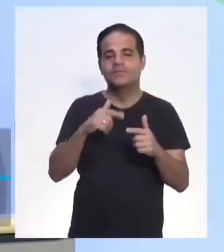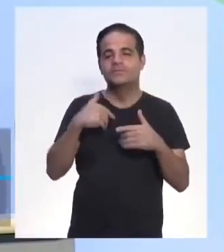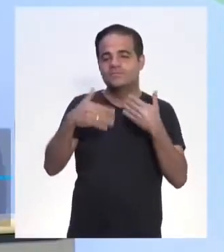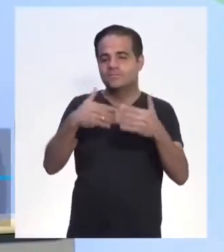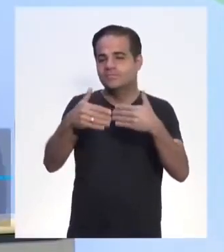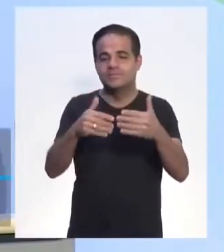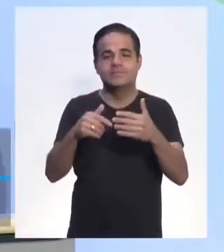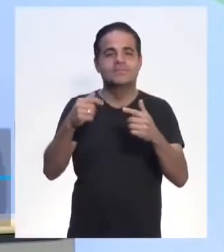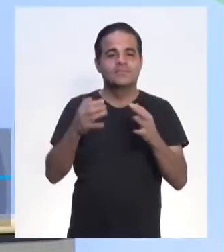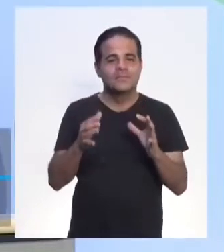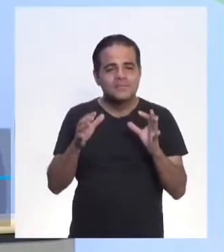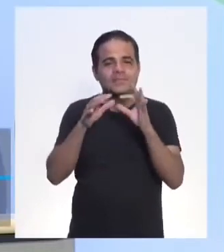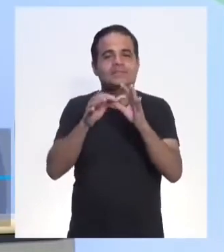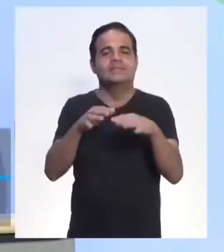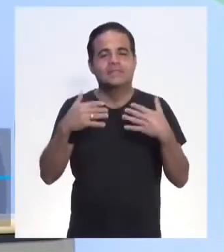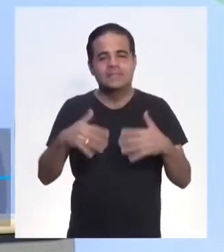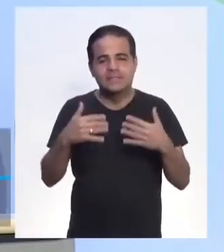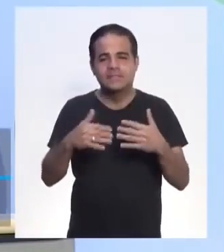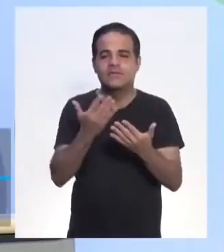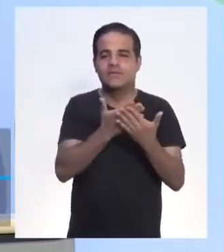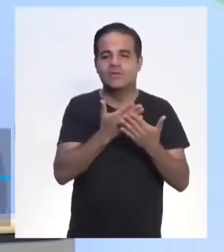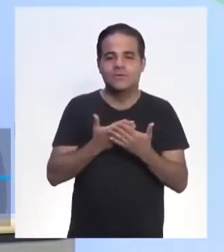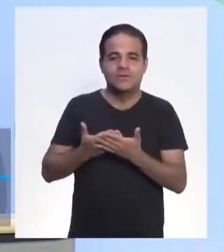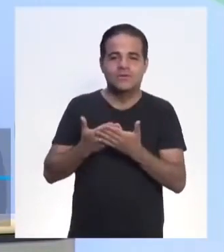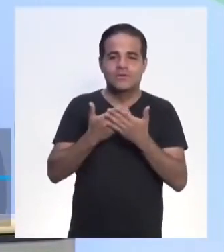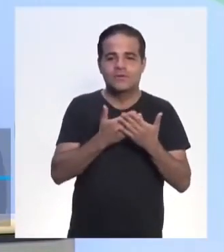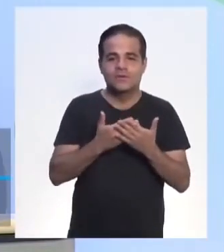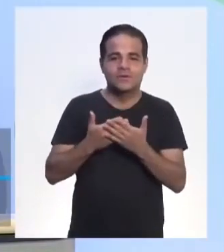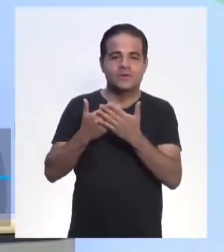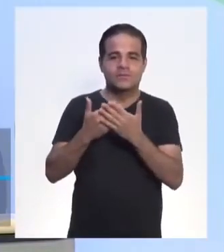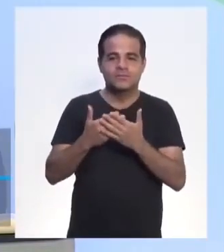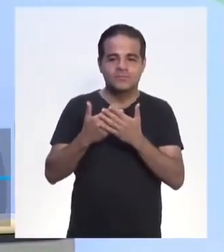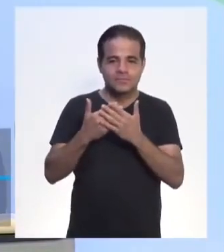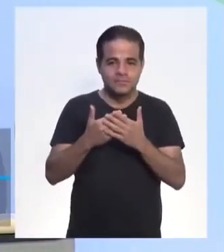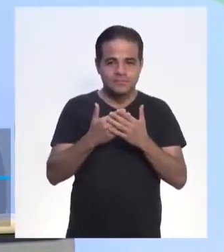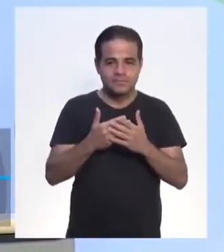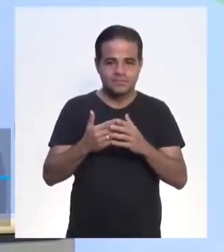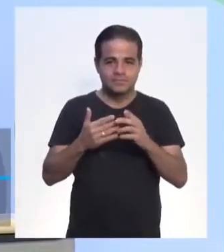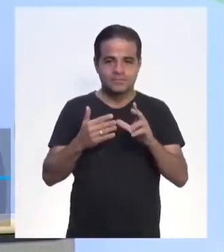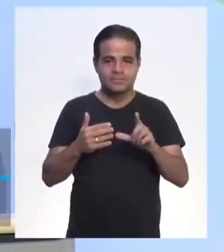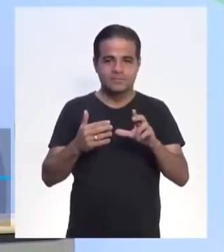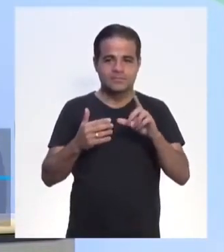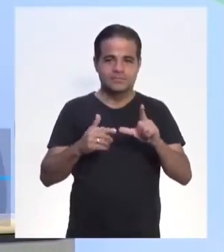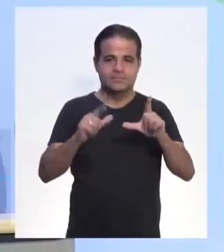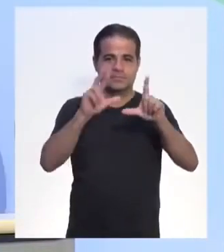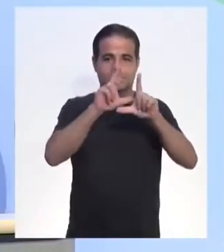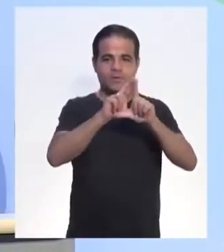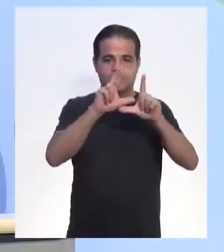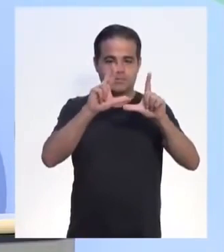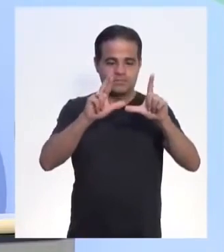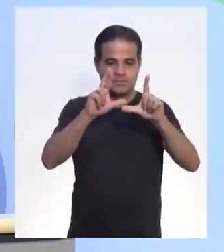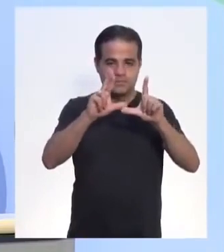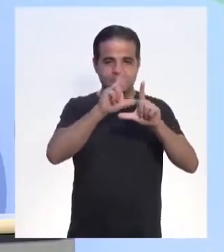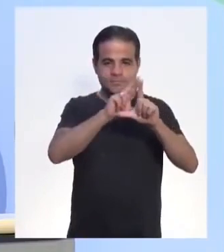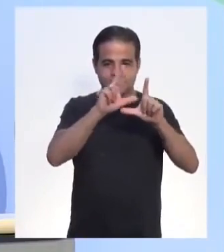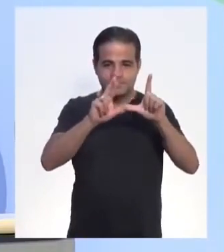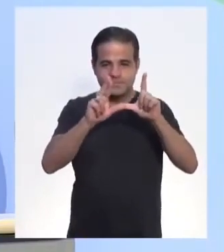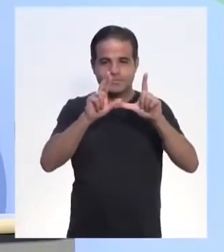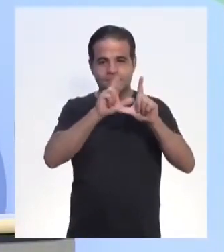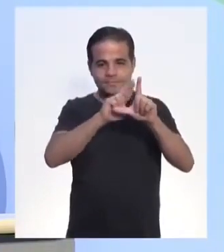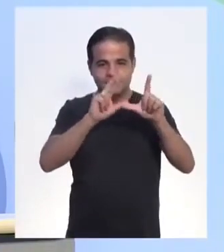da recursividade. Numa aula ele colocou os pobres, coitados intérpretes doidos